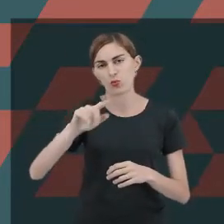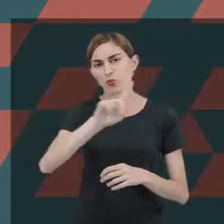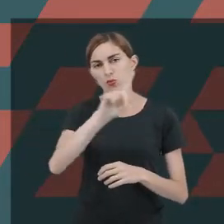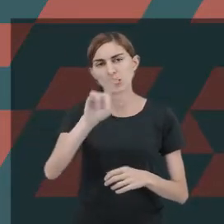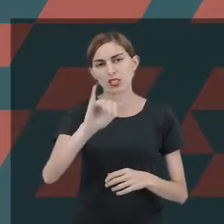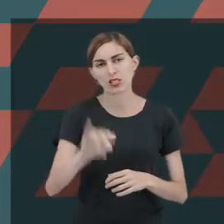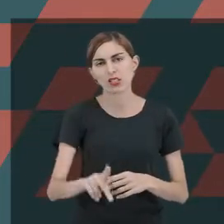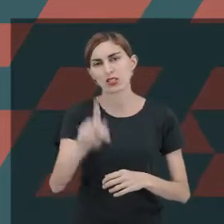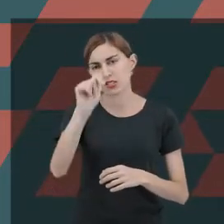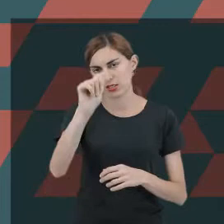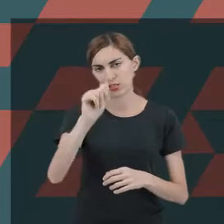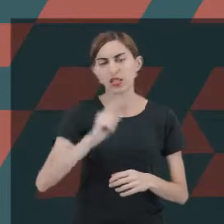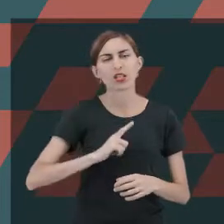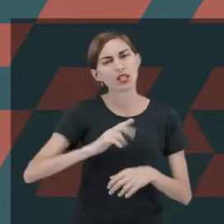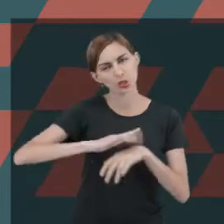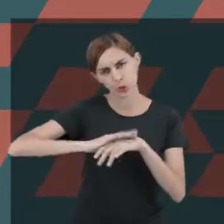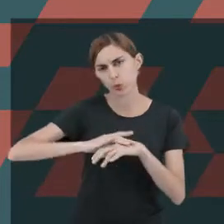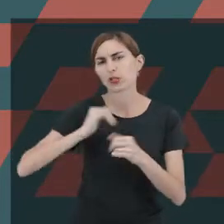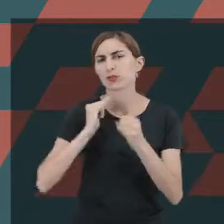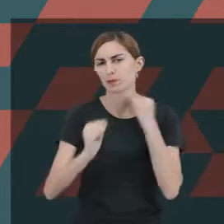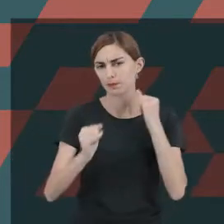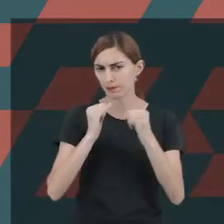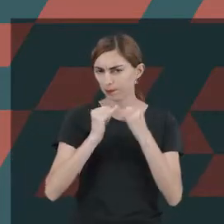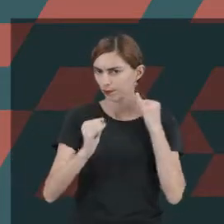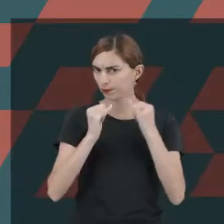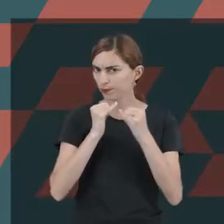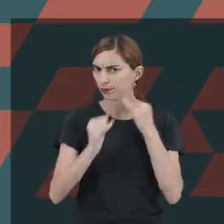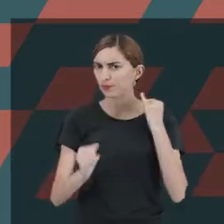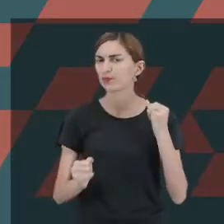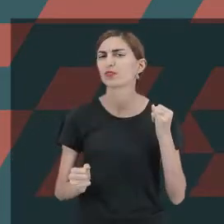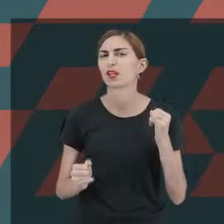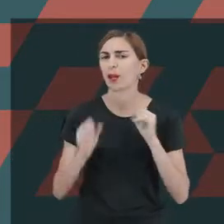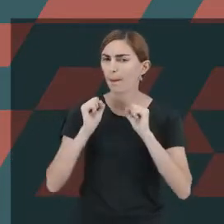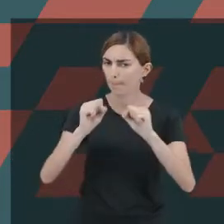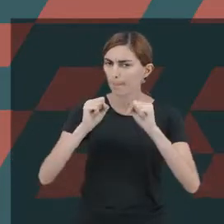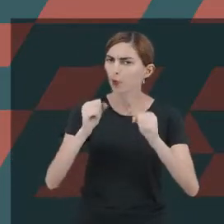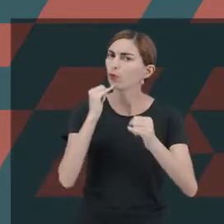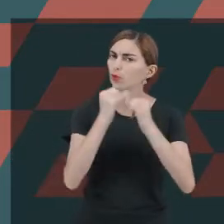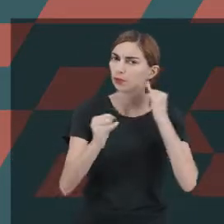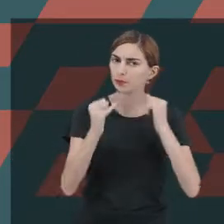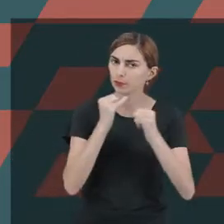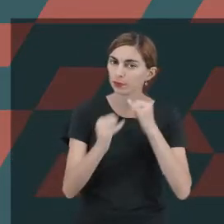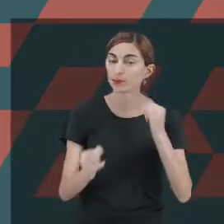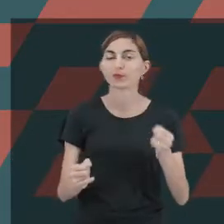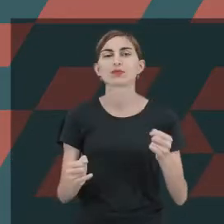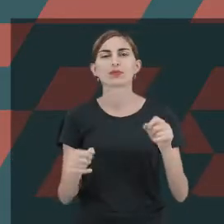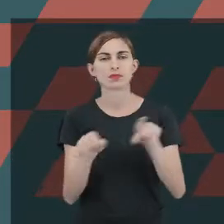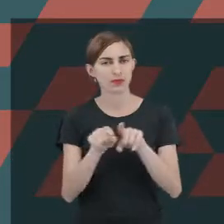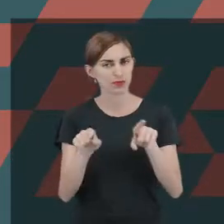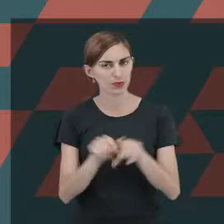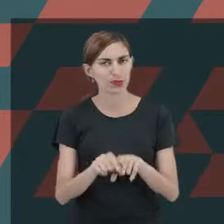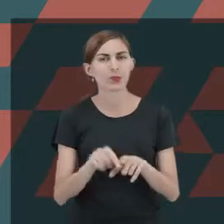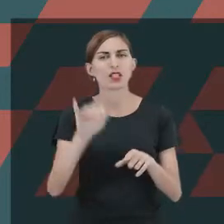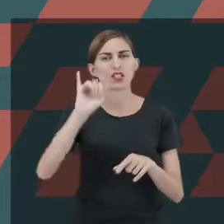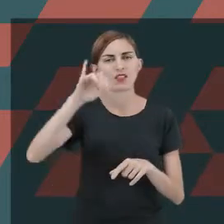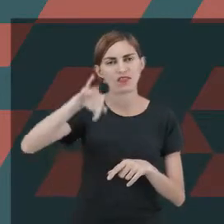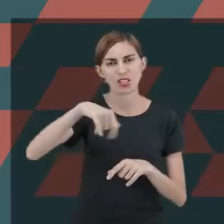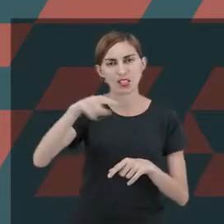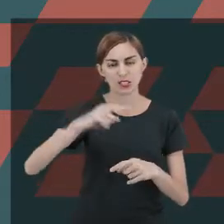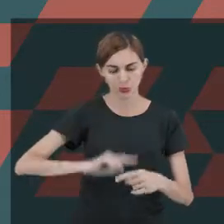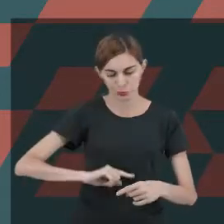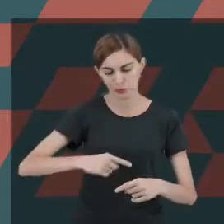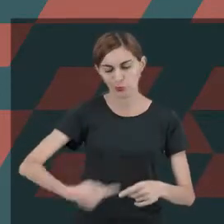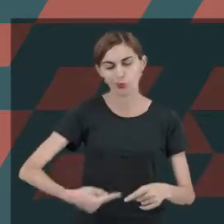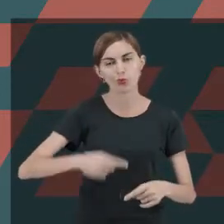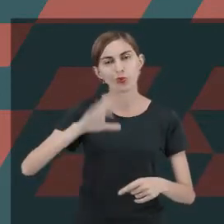genéticas que podem parecer, a gente chama de infecção congênita-like, que pode parecer uma infecção congênita e não é. Então, quando a gente